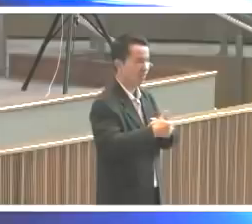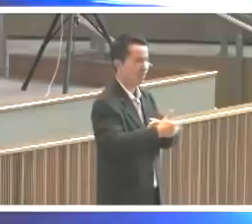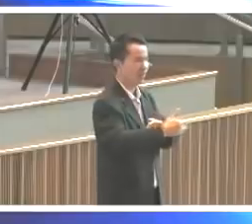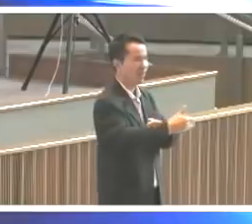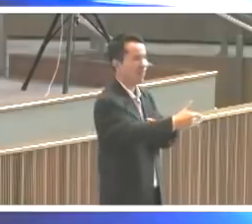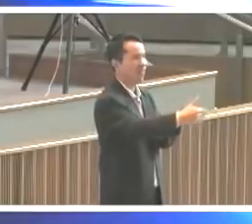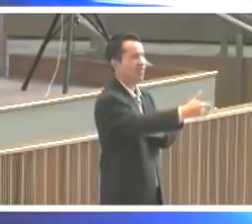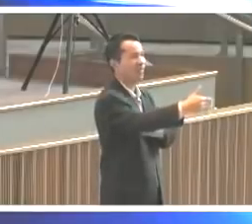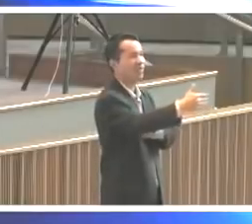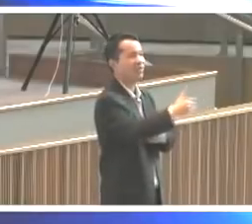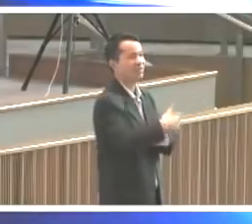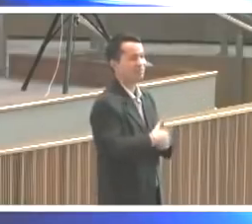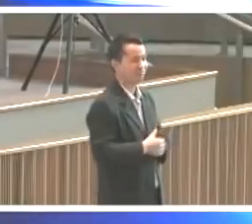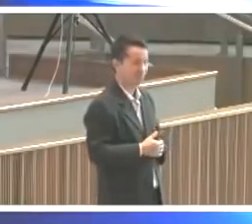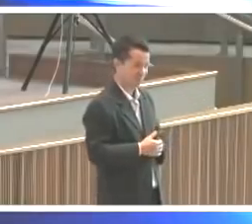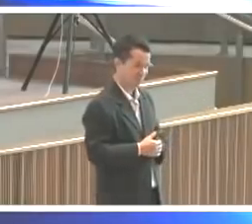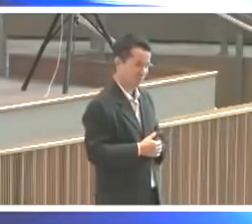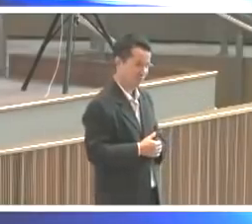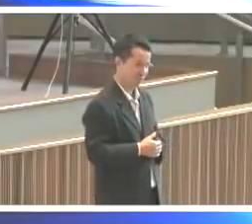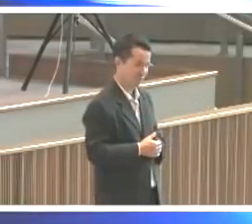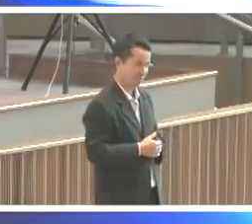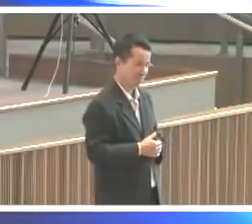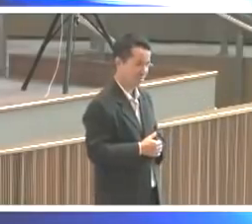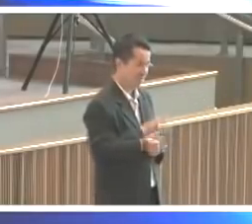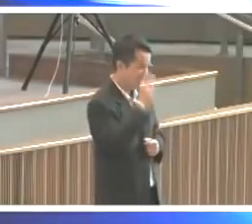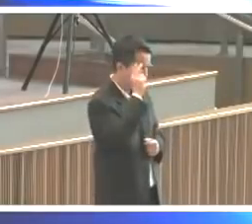calendário humano nessa terra.